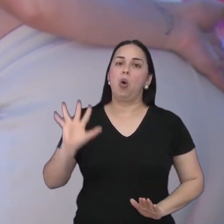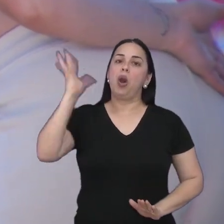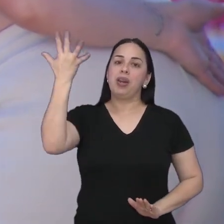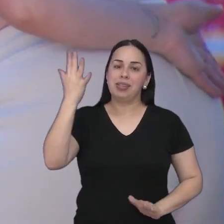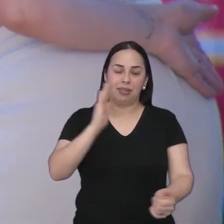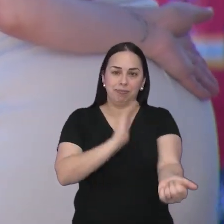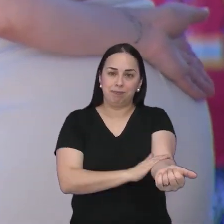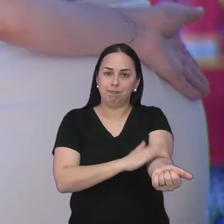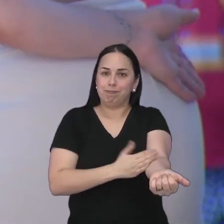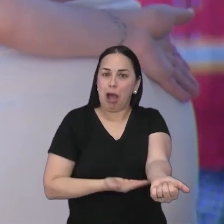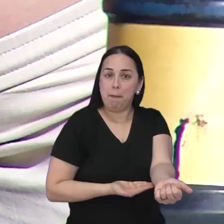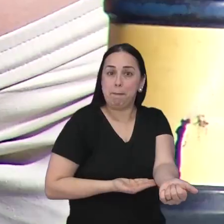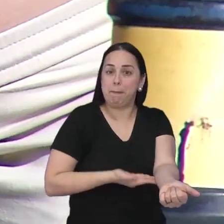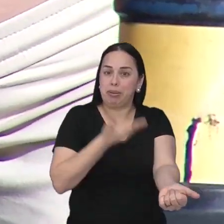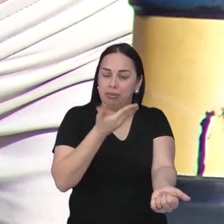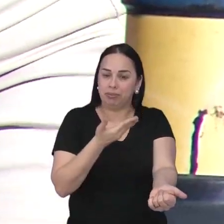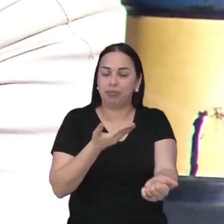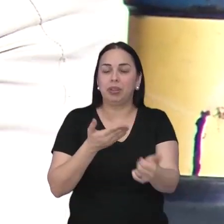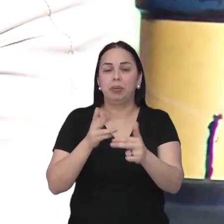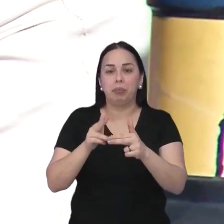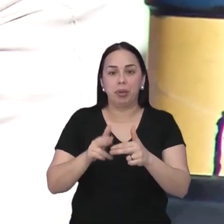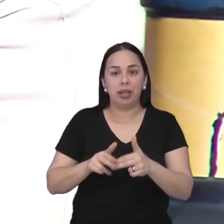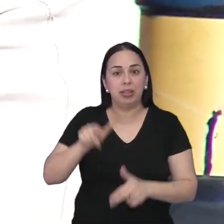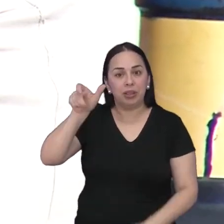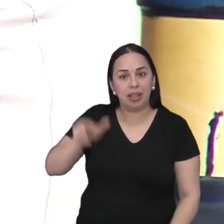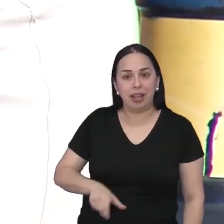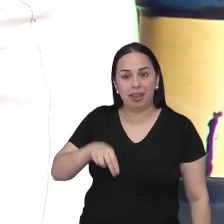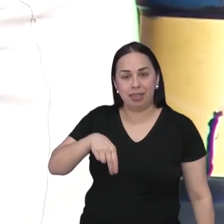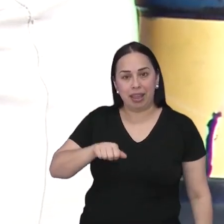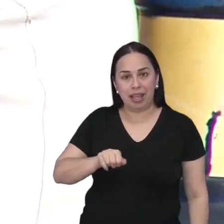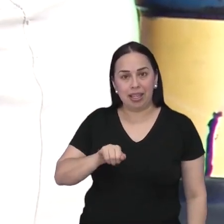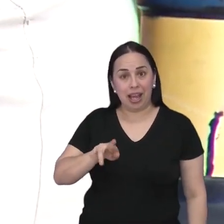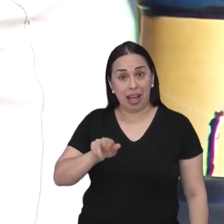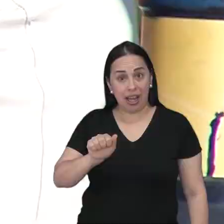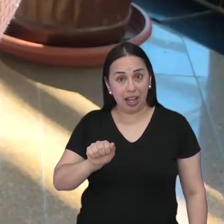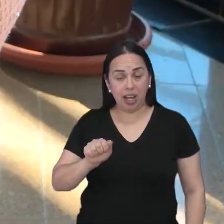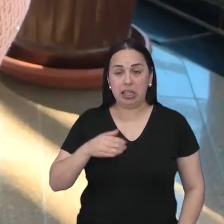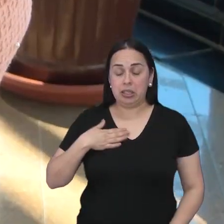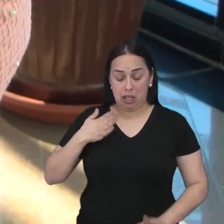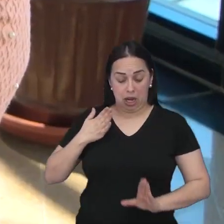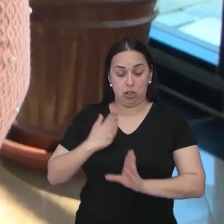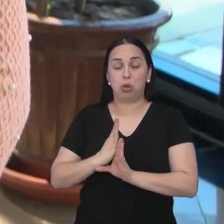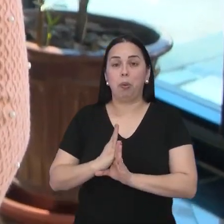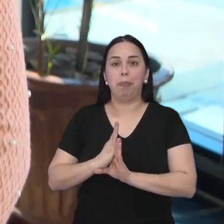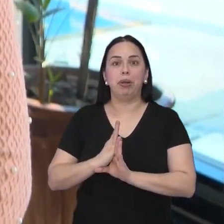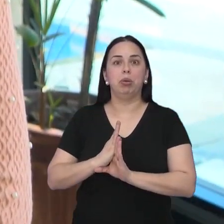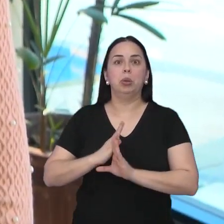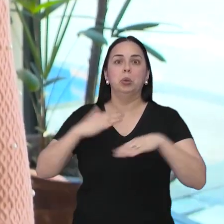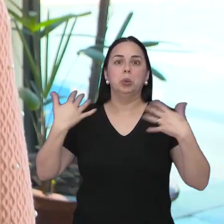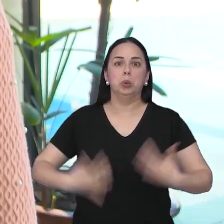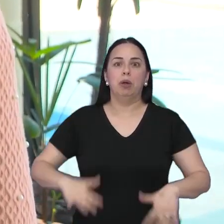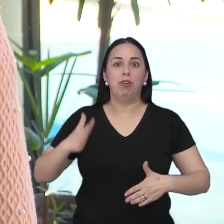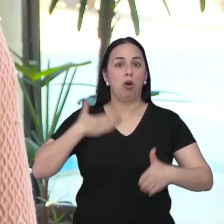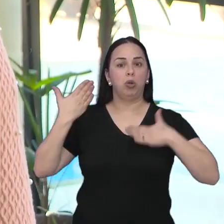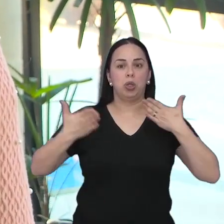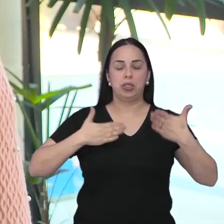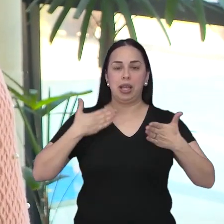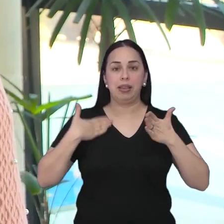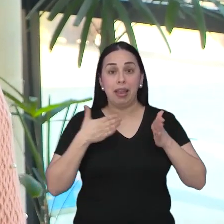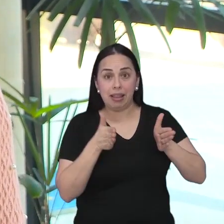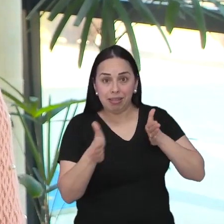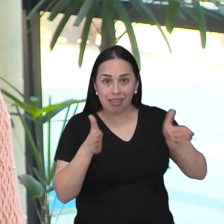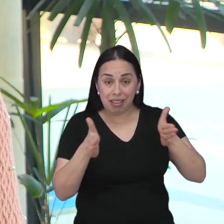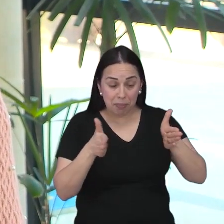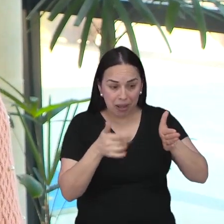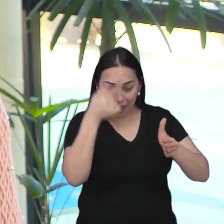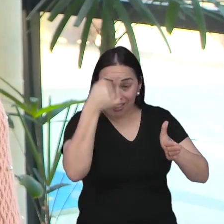muita expectativa pode ser impactado por um distúrbio conhecido como pré-eclâmpsia. E foi um susto quando a Nayara descobriu o problema.